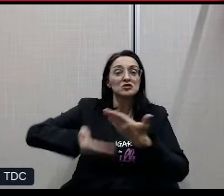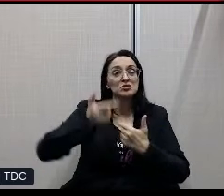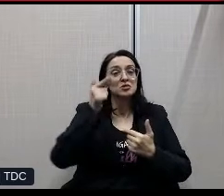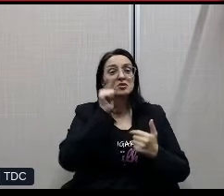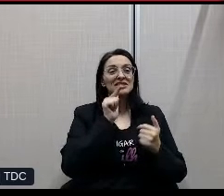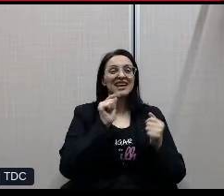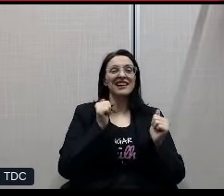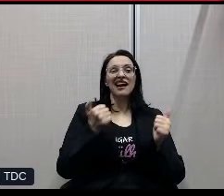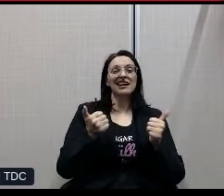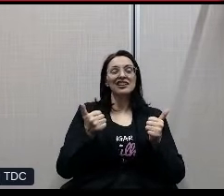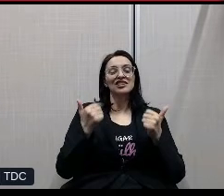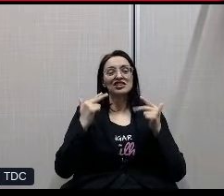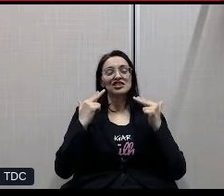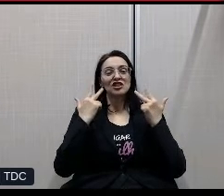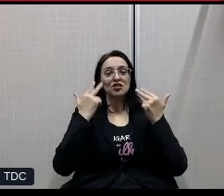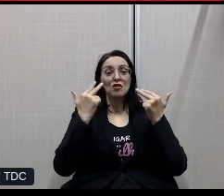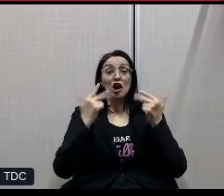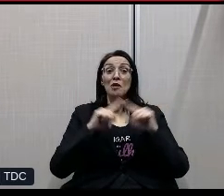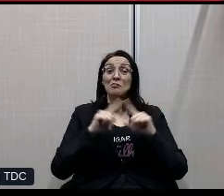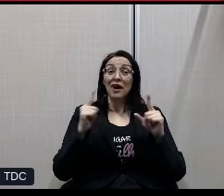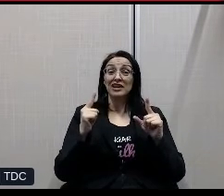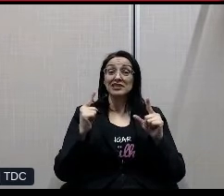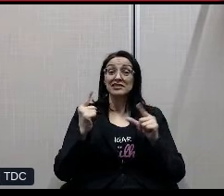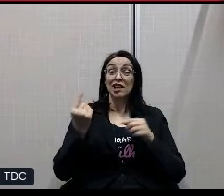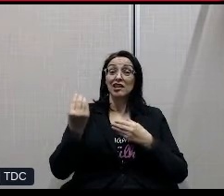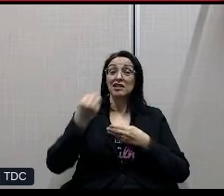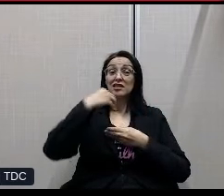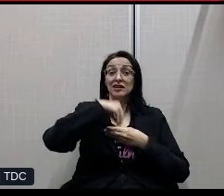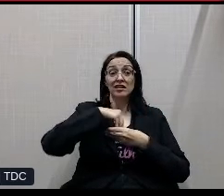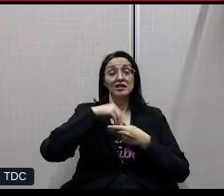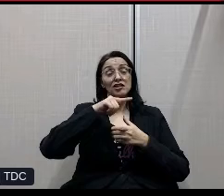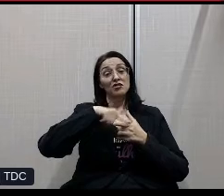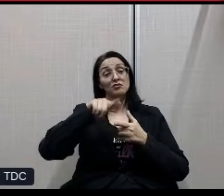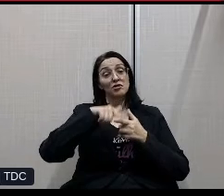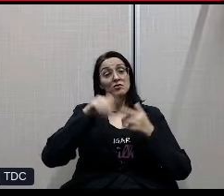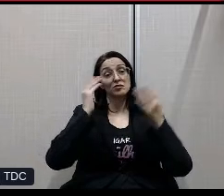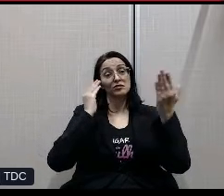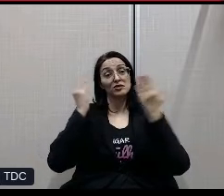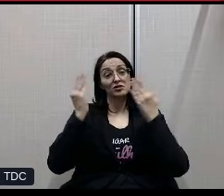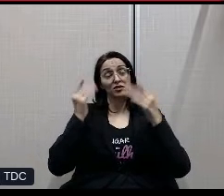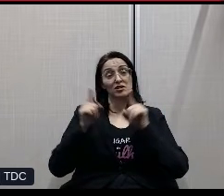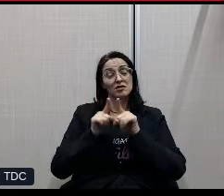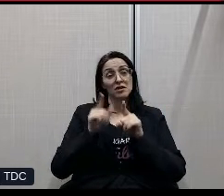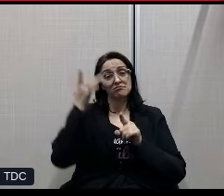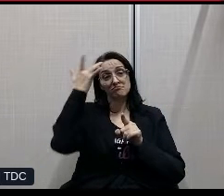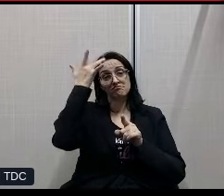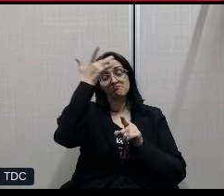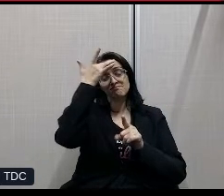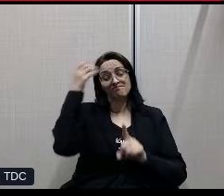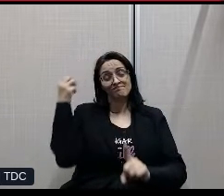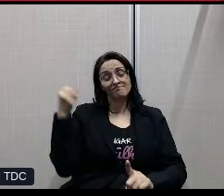isso gera alguns problemas psicológicos, né? E impacta na saúde mental das pessoas.